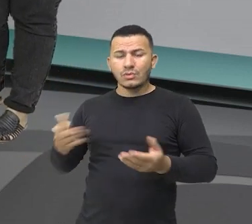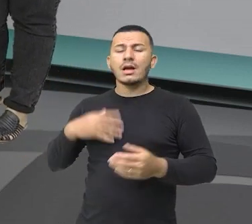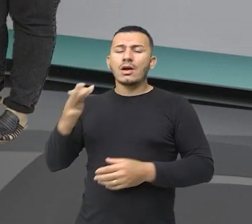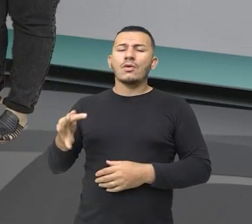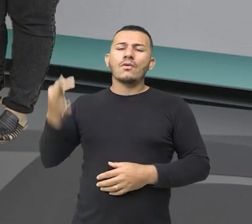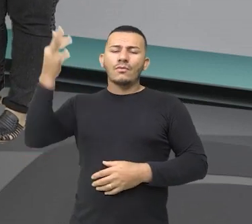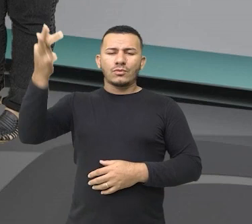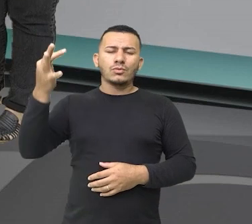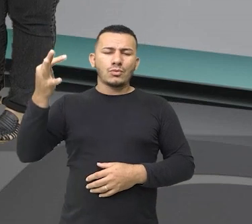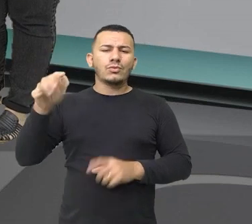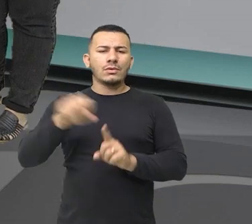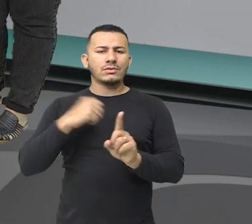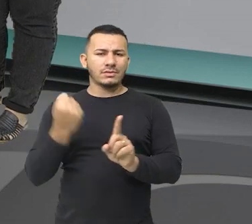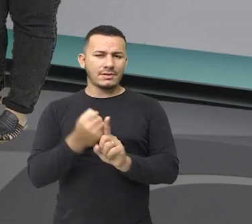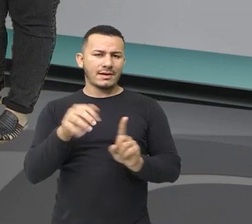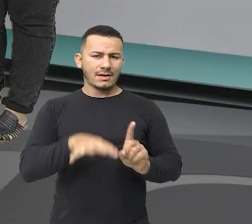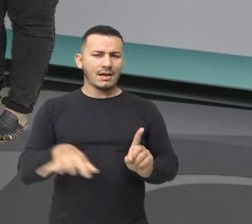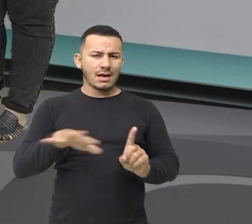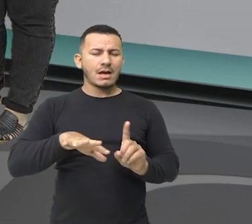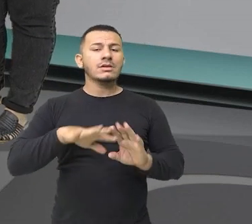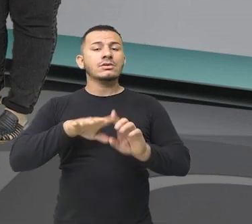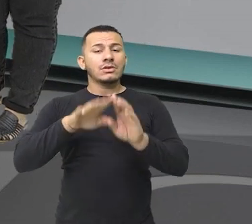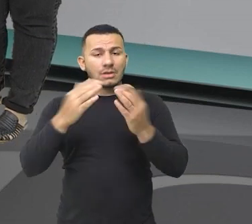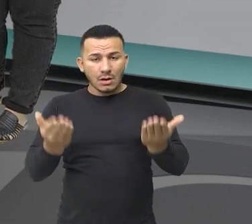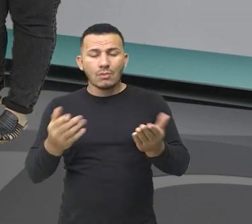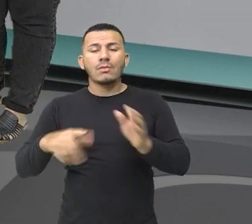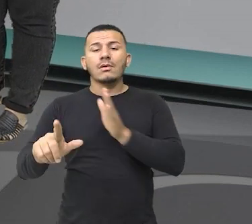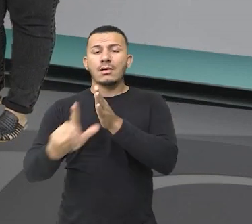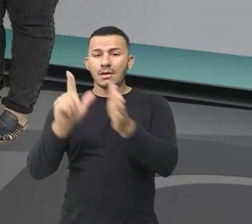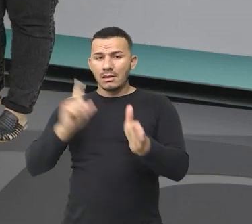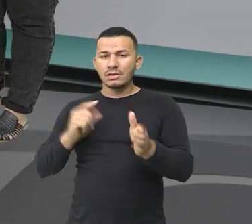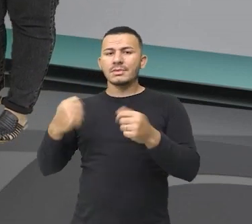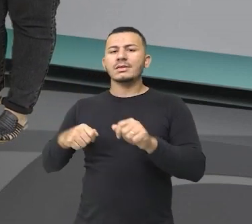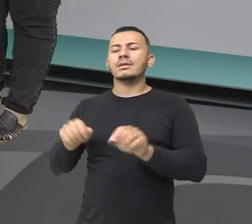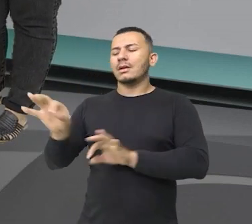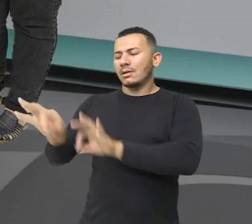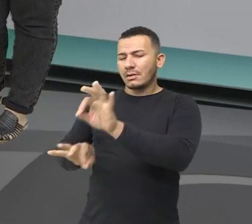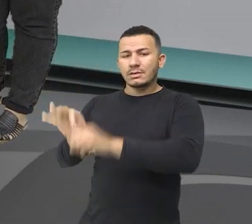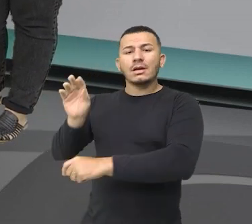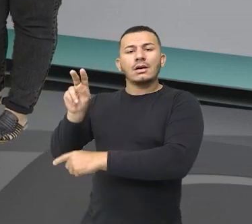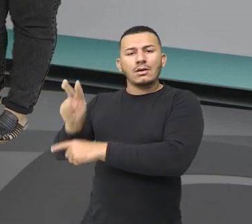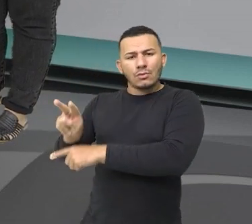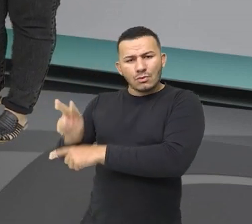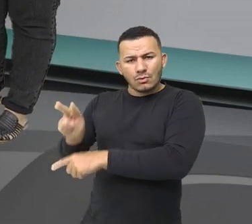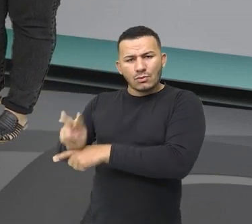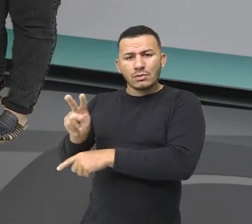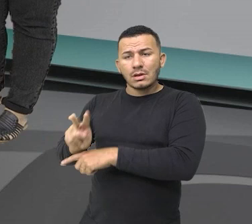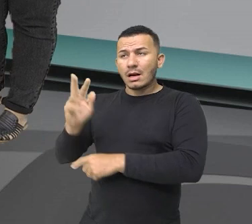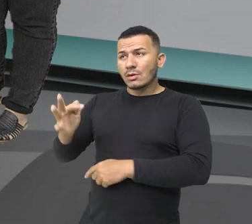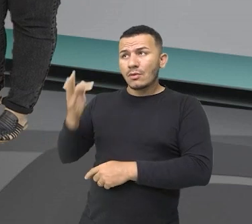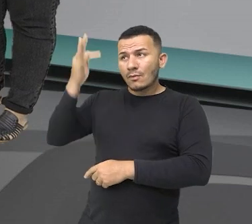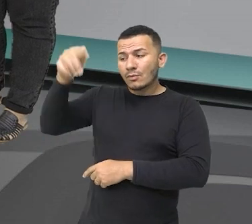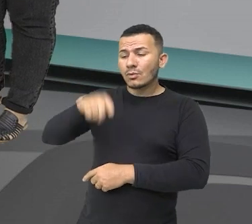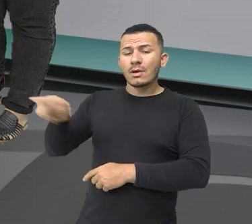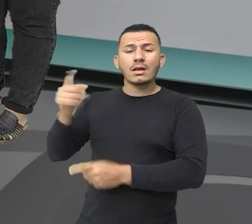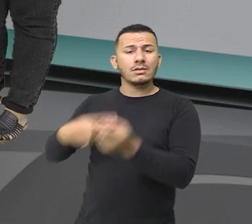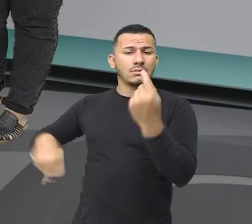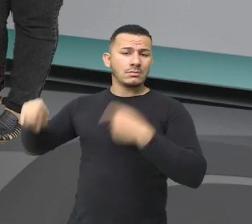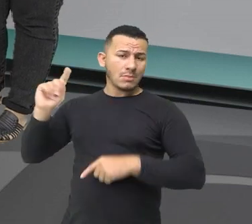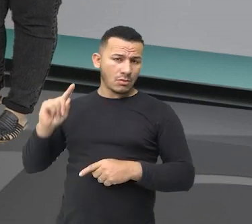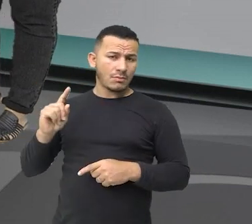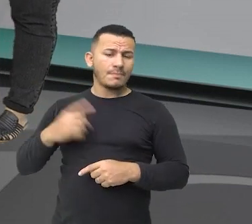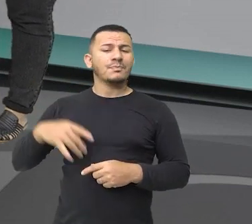sociedade. Então, a gente precisa preparar bem e proteger para que esse futuro seja um futuro bacana, para não